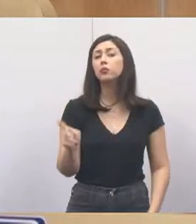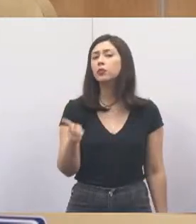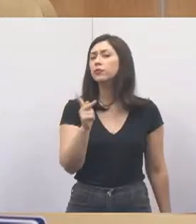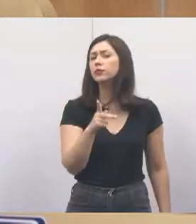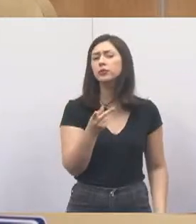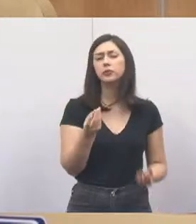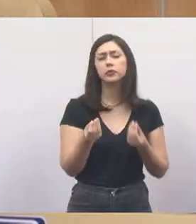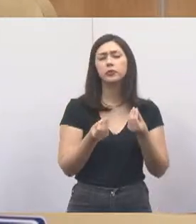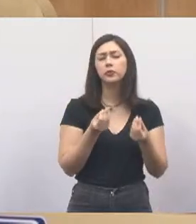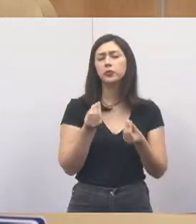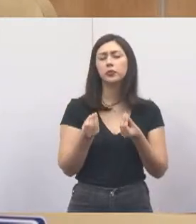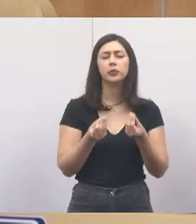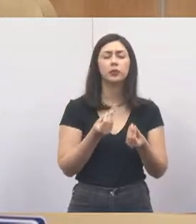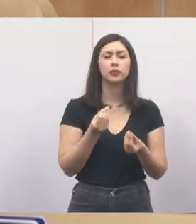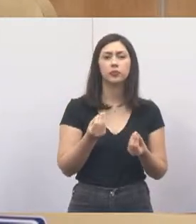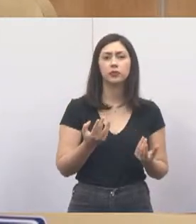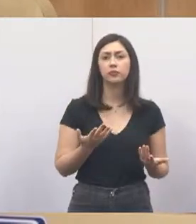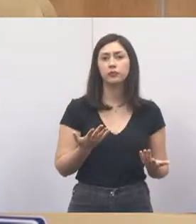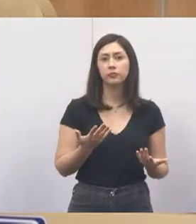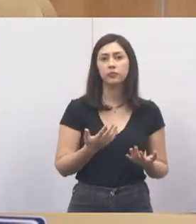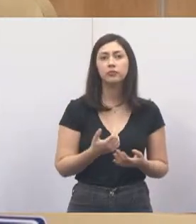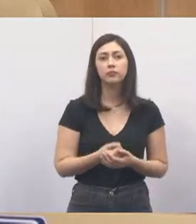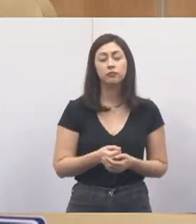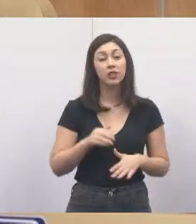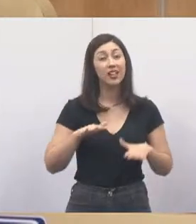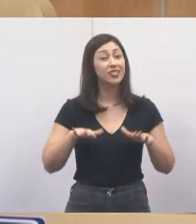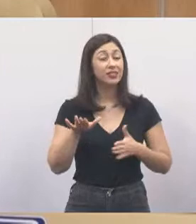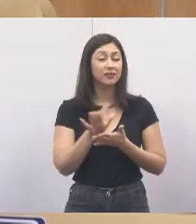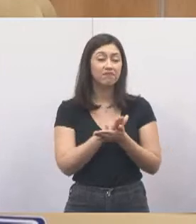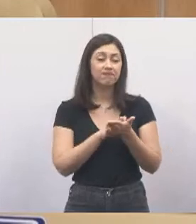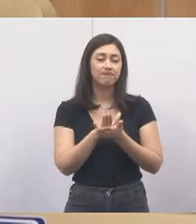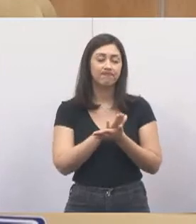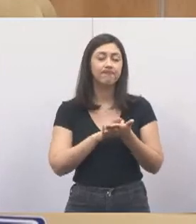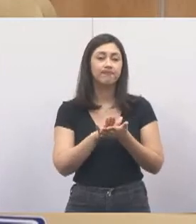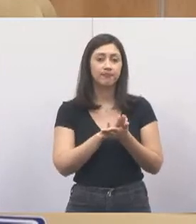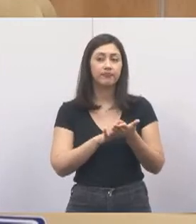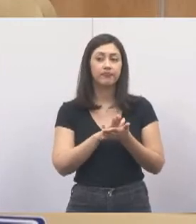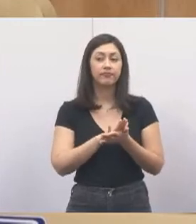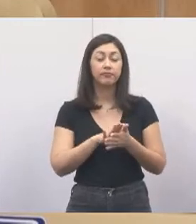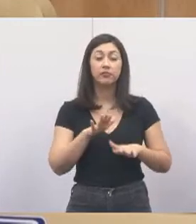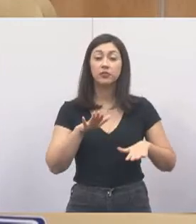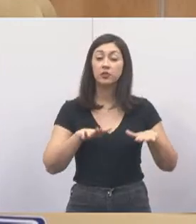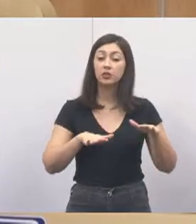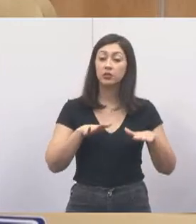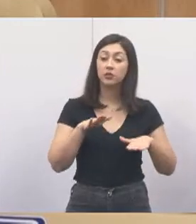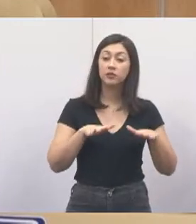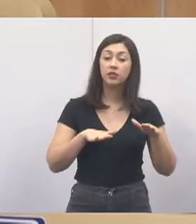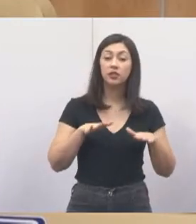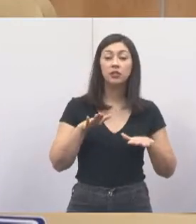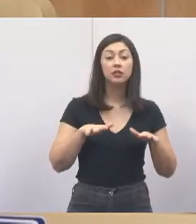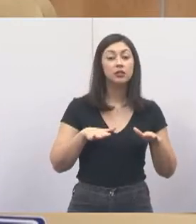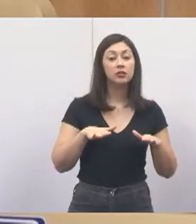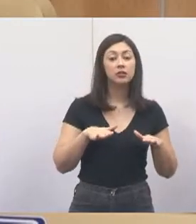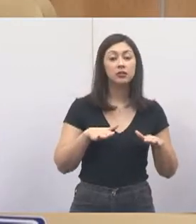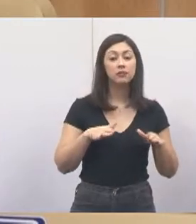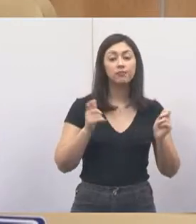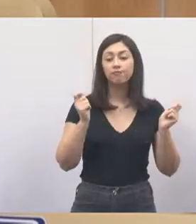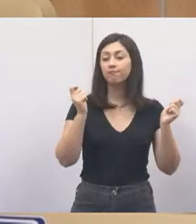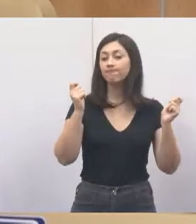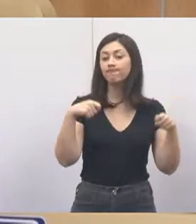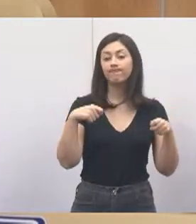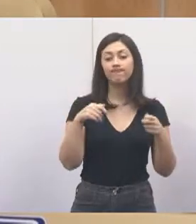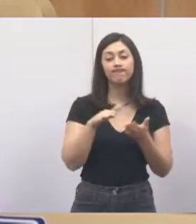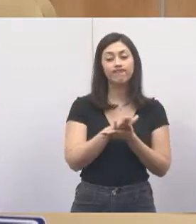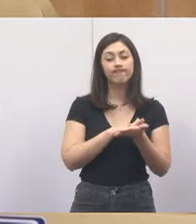tiveram para poder contribuir? Talvez nenhum. E às vezes, por uma incapacidade de